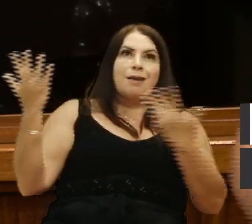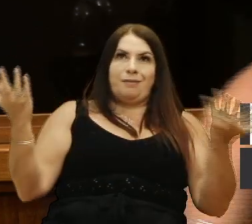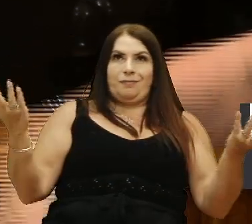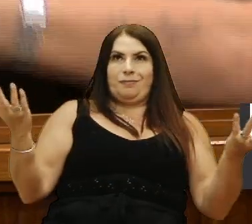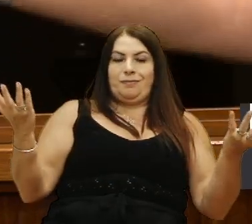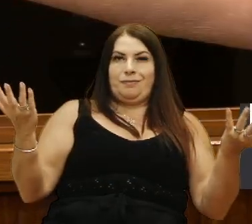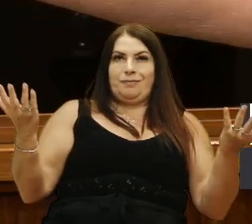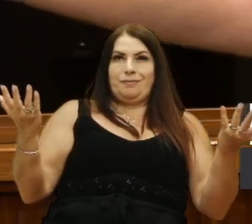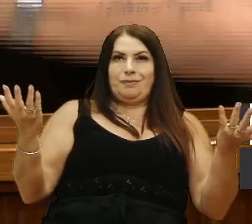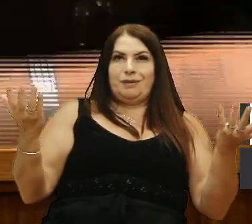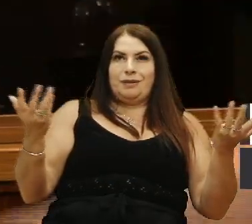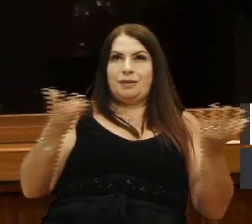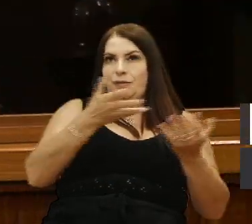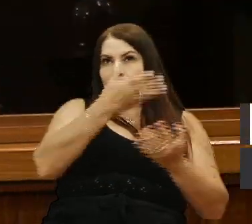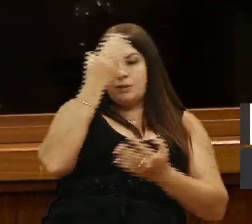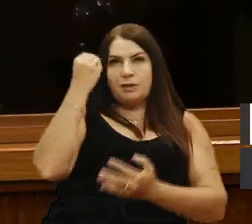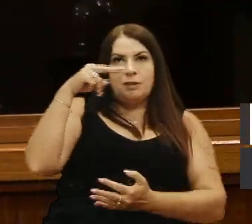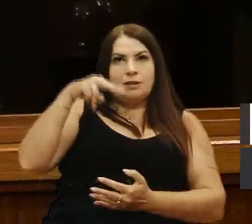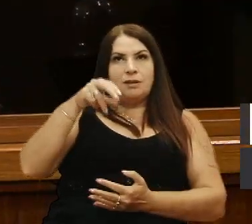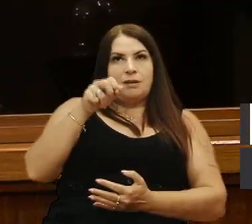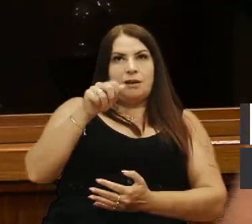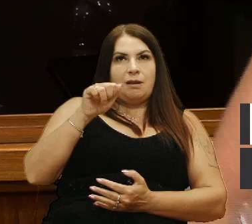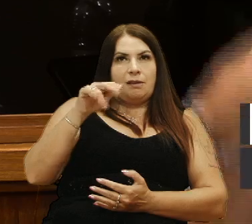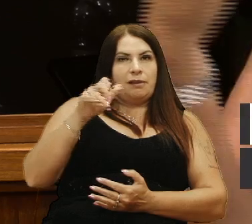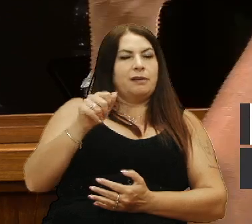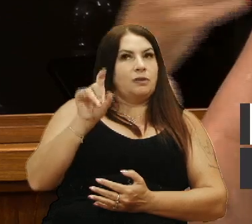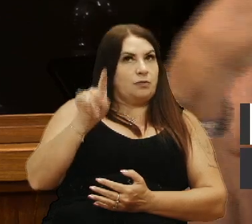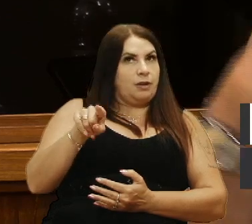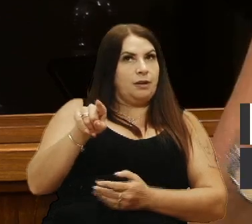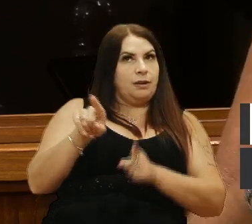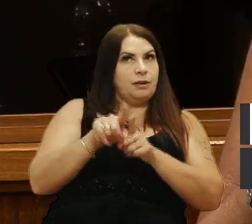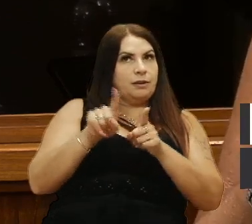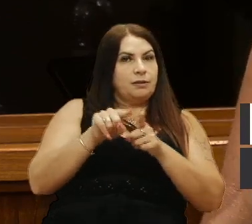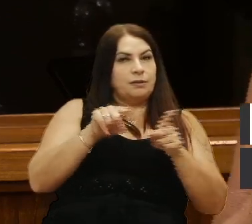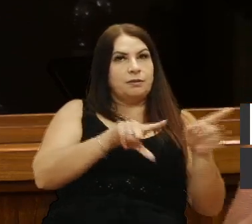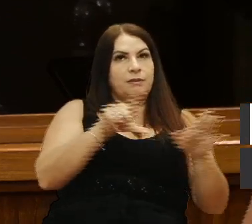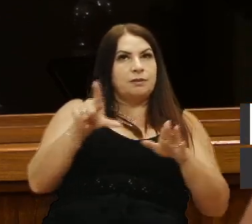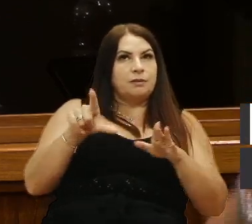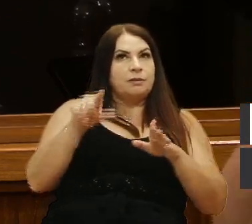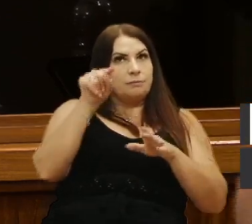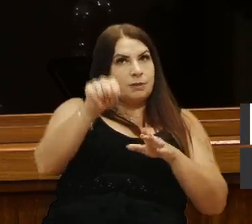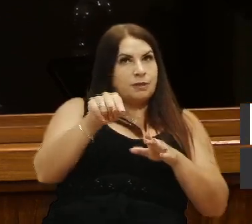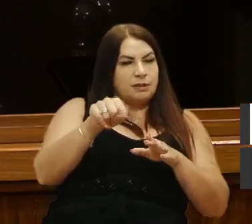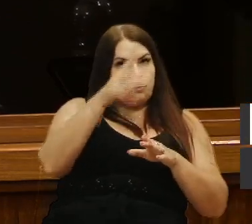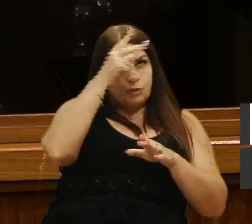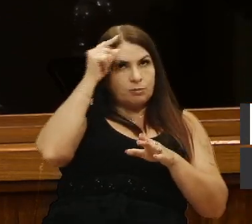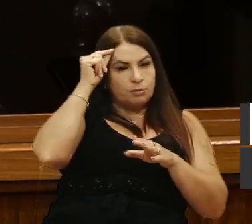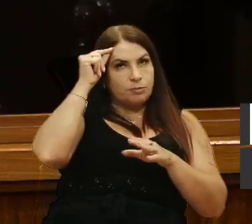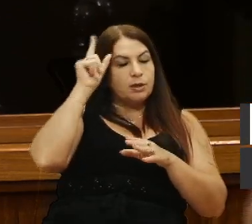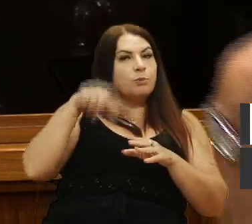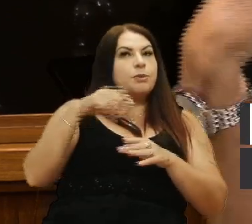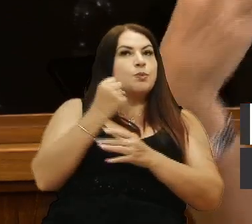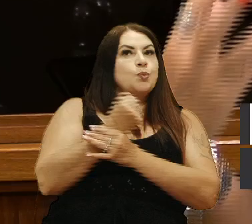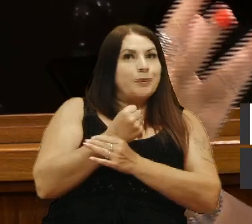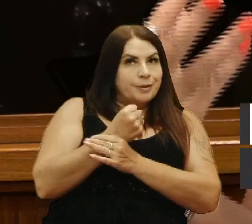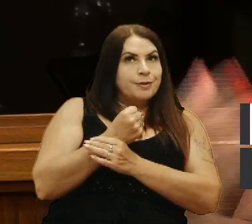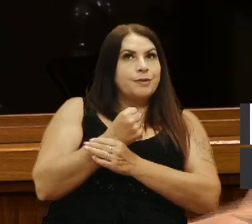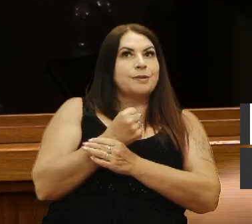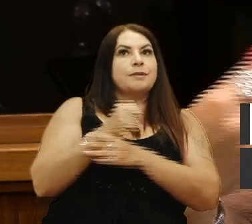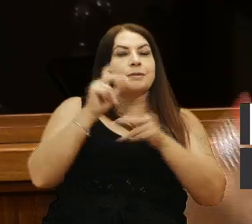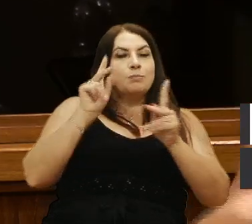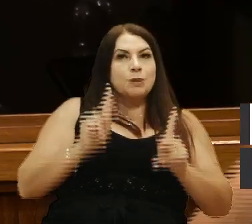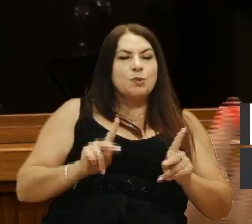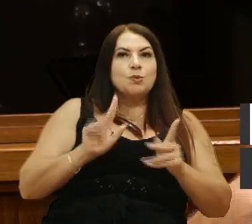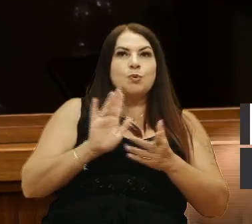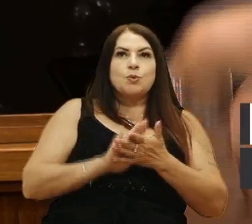Não vamos esquecer da Naiara, que a Naiara não seja só uma semana municipal da Naiara, é uma segurança às